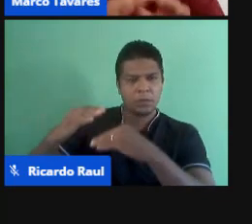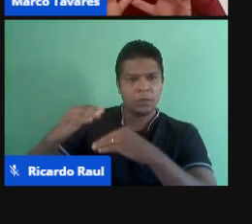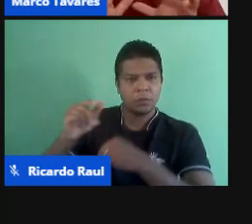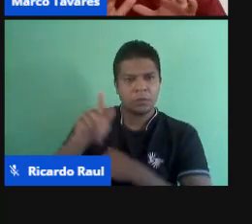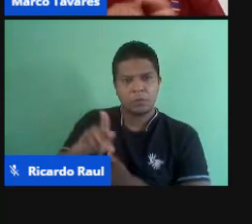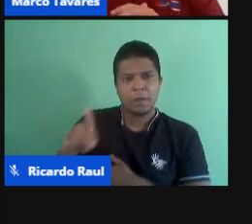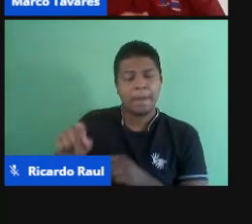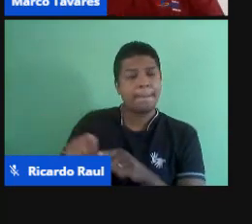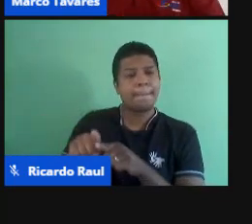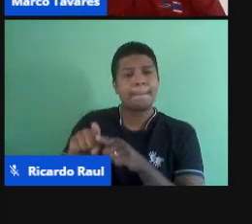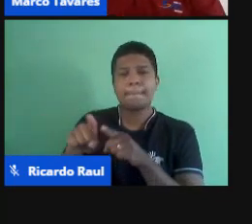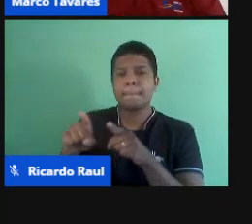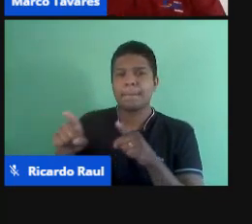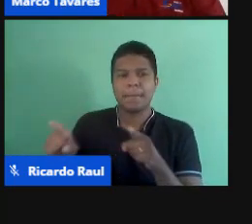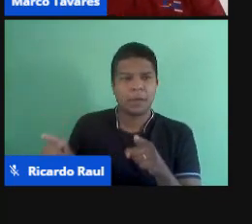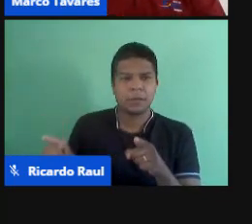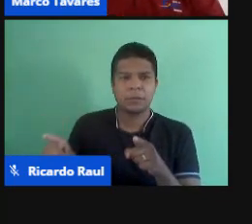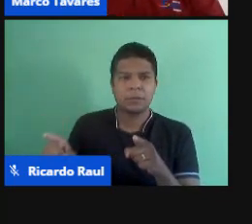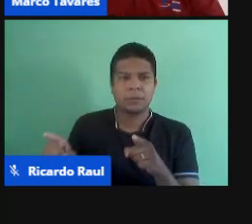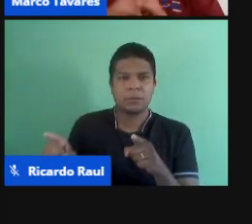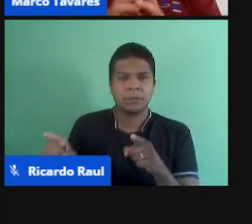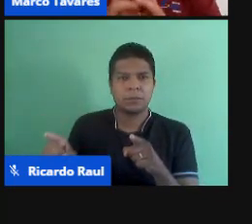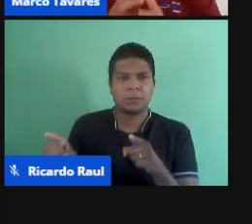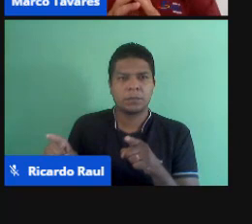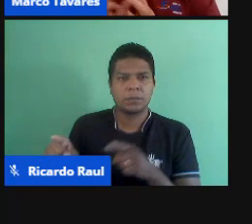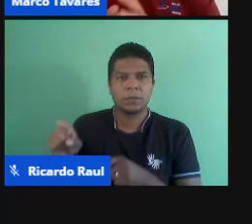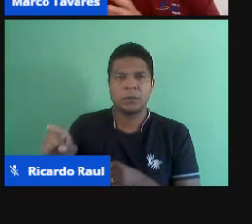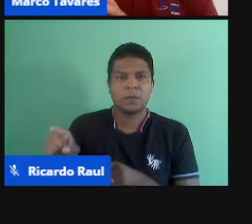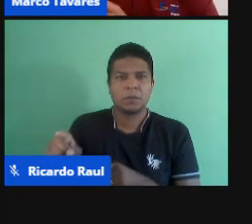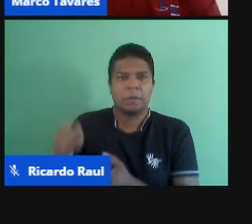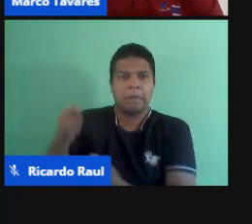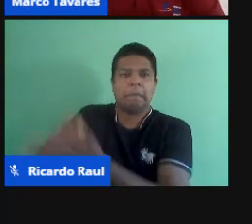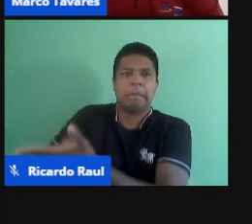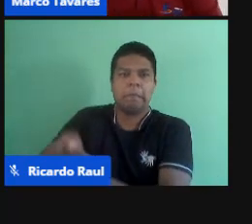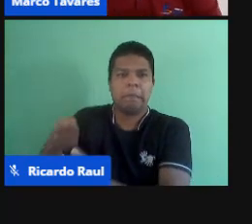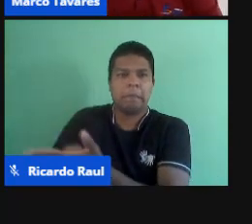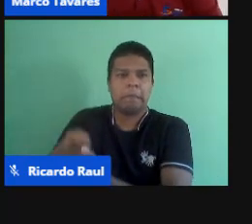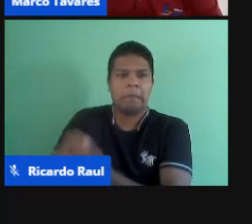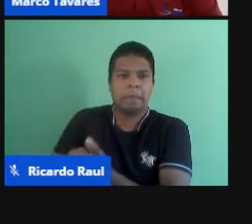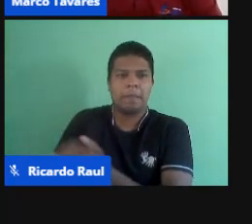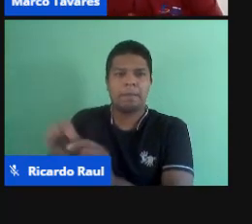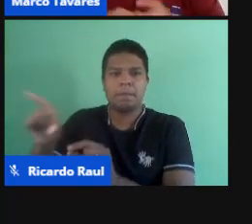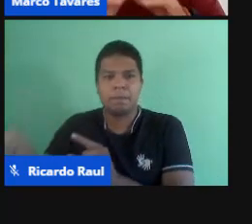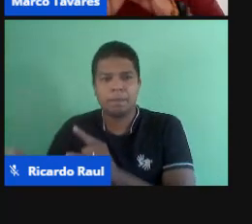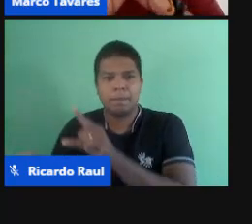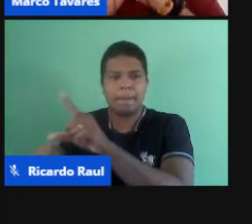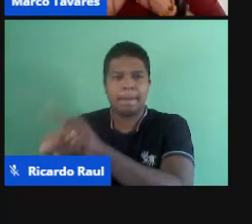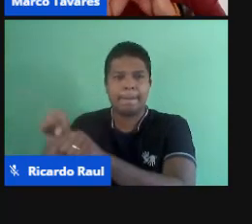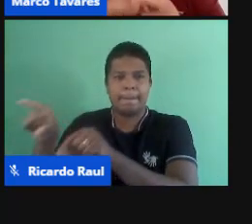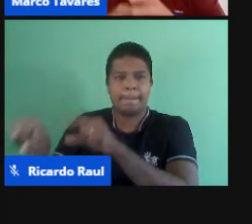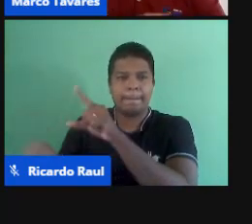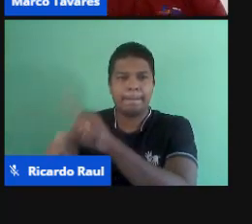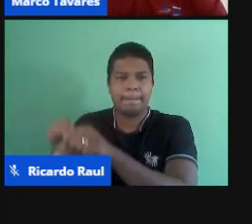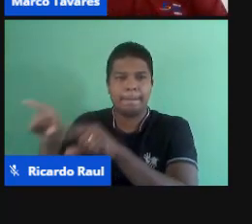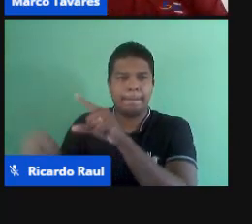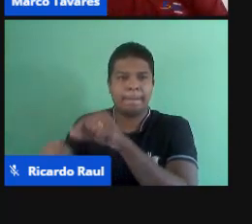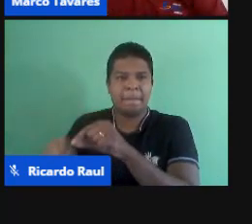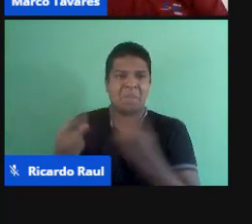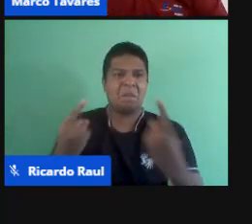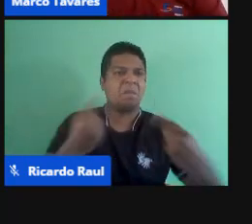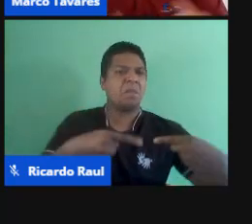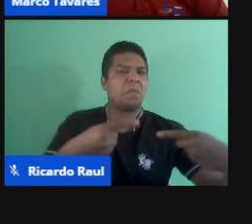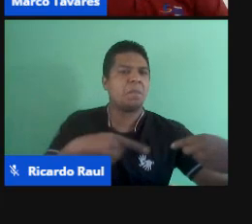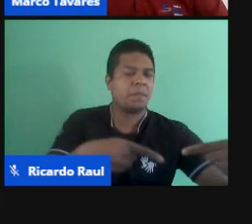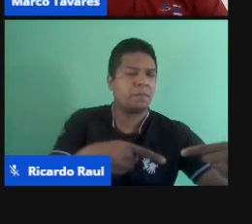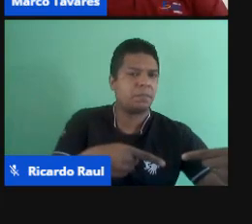mas que não era dali a obrigatoriedade de selecionar os atletas, de fazer eles competirem, era